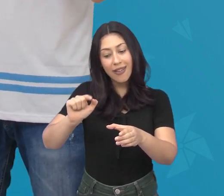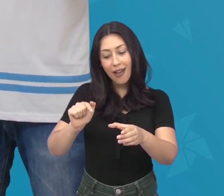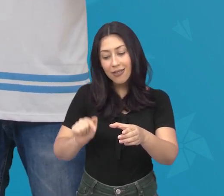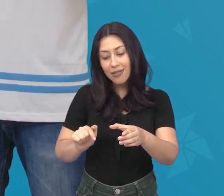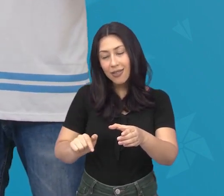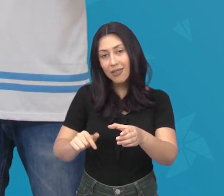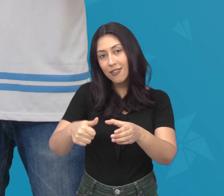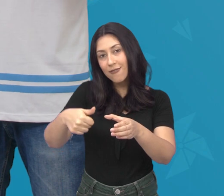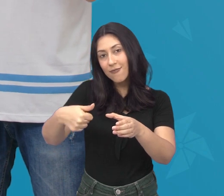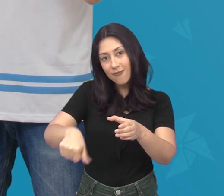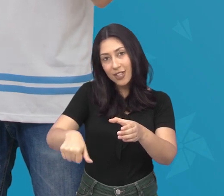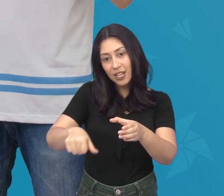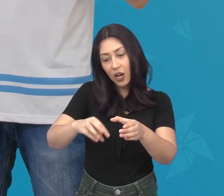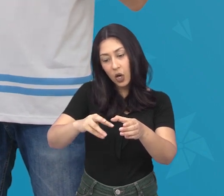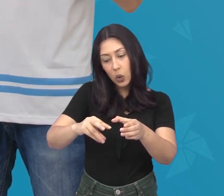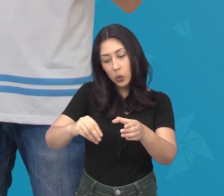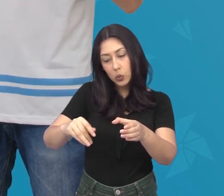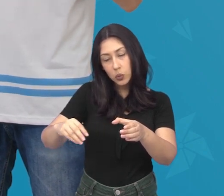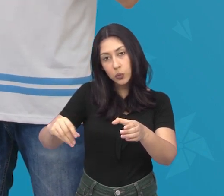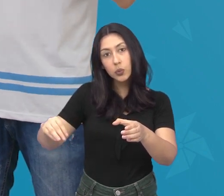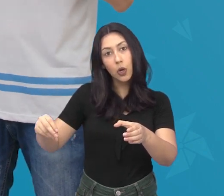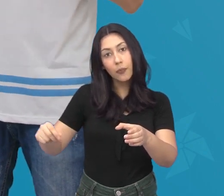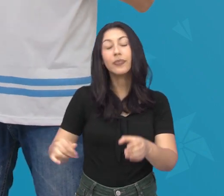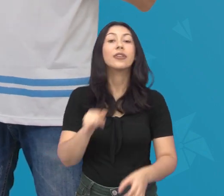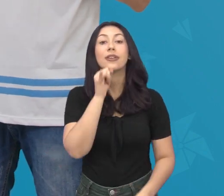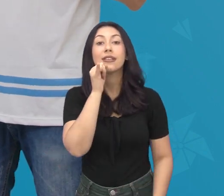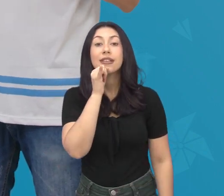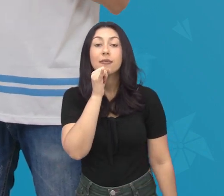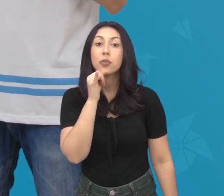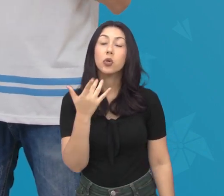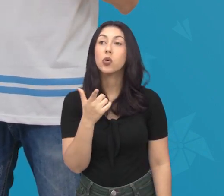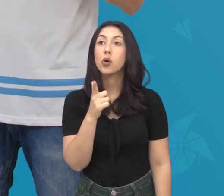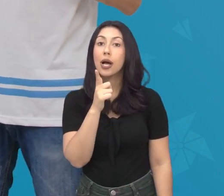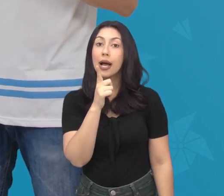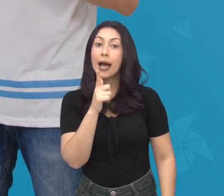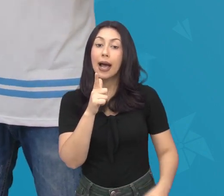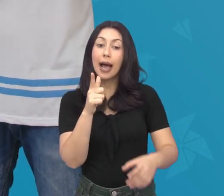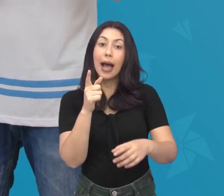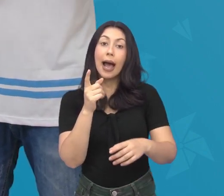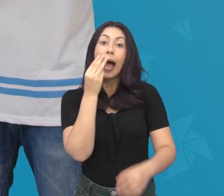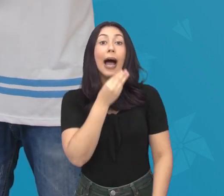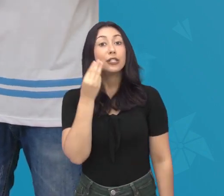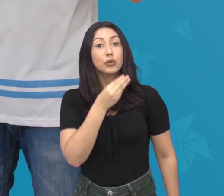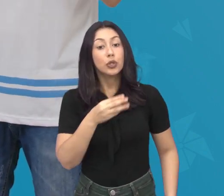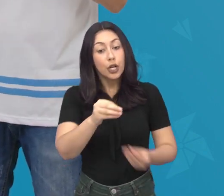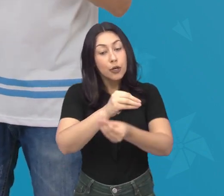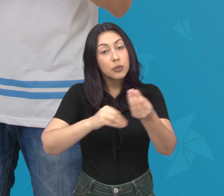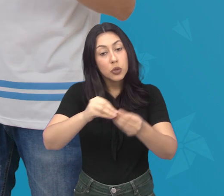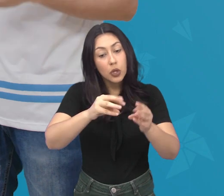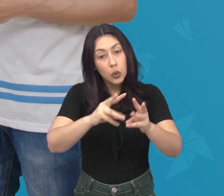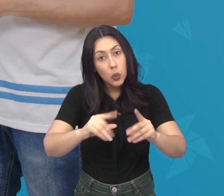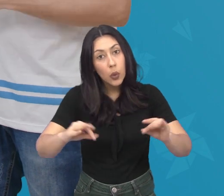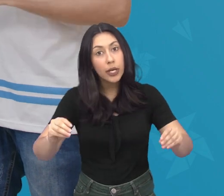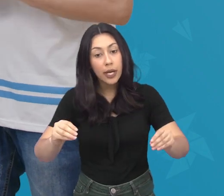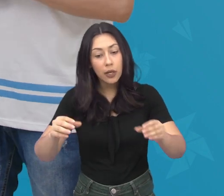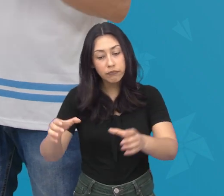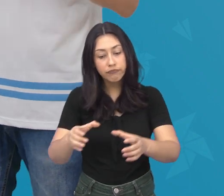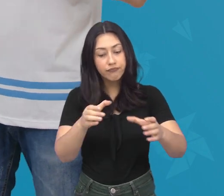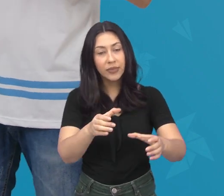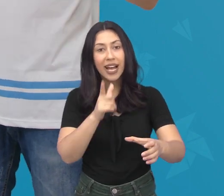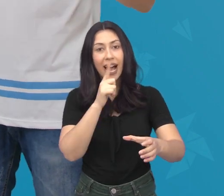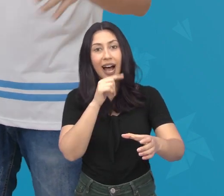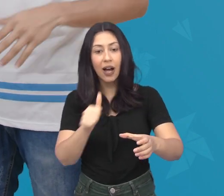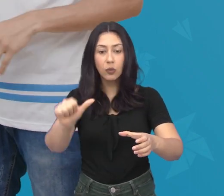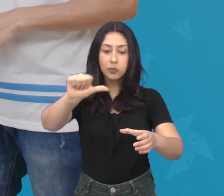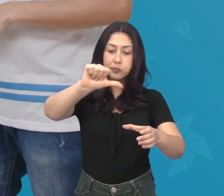água com o açúcar dissolvido nela, da areia, e depois a gente, por exemplo, deixa a água evaporar e a gente vai obter o açúcar puro ali no caso, e a